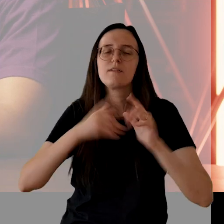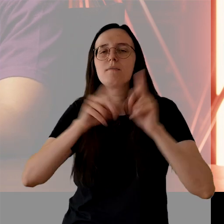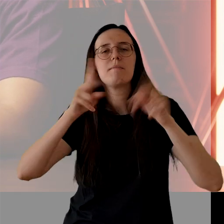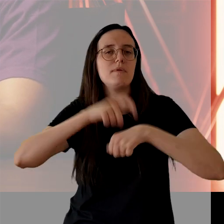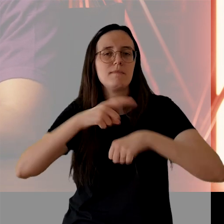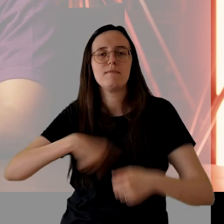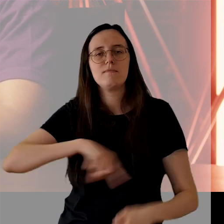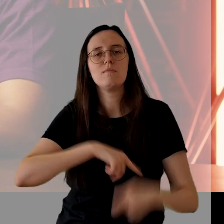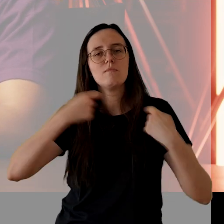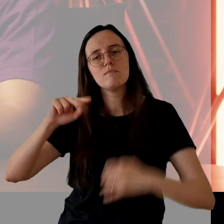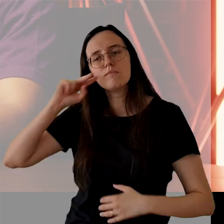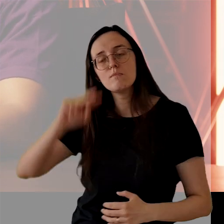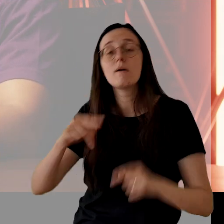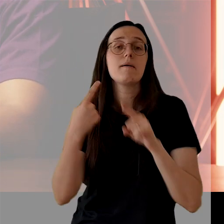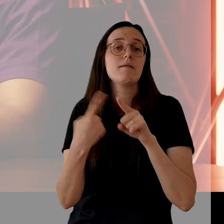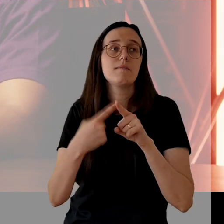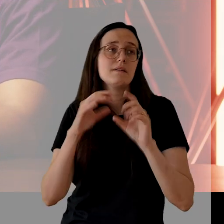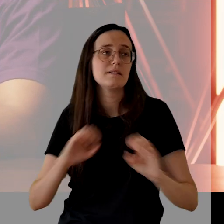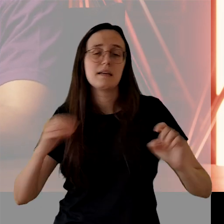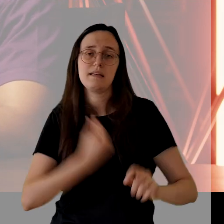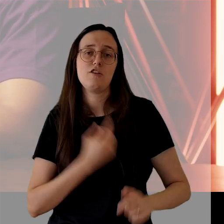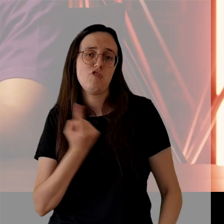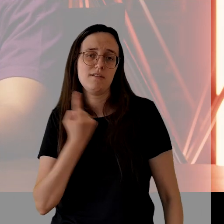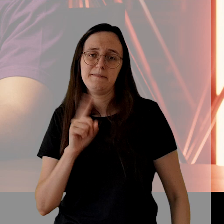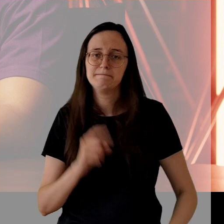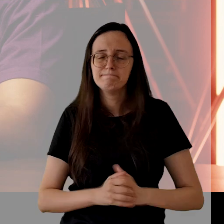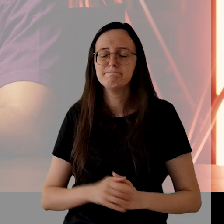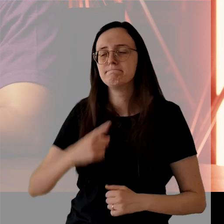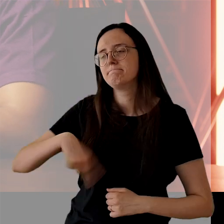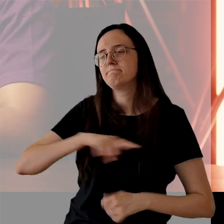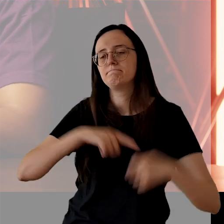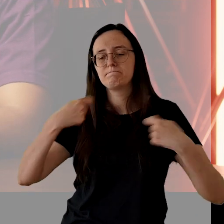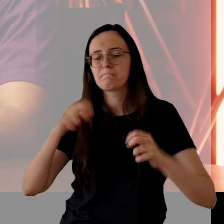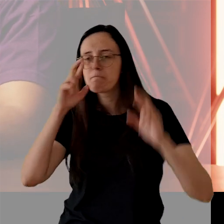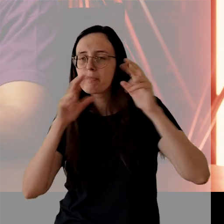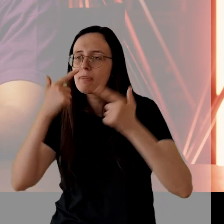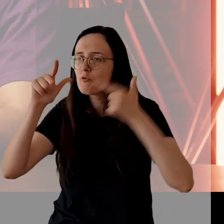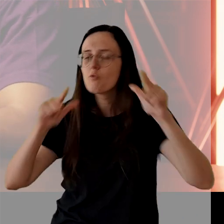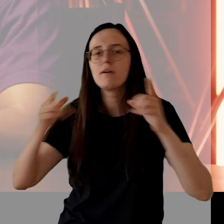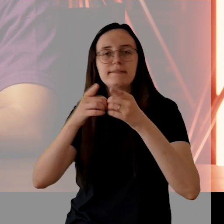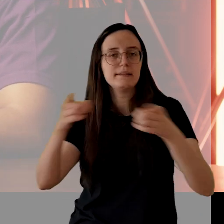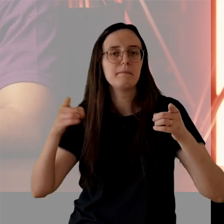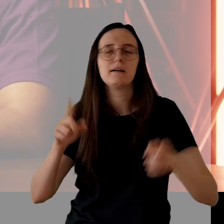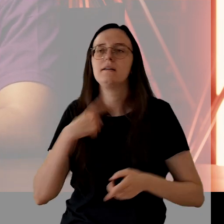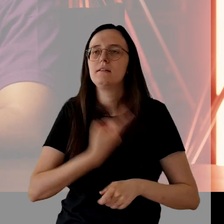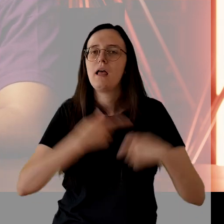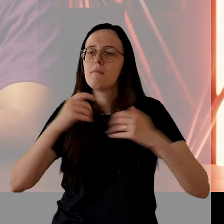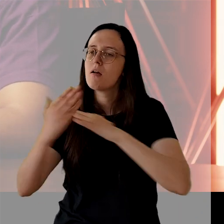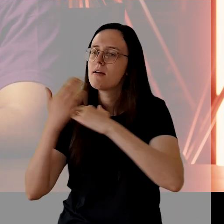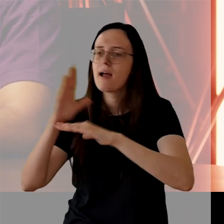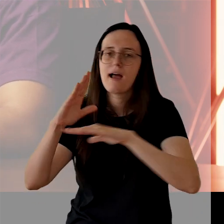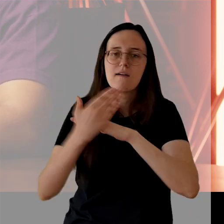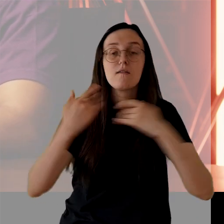que estar de olho porque ninguém está trabalhando sozinho, né? A gente tem que estar de olho nos outros departamentos, tem que estar se ajudando,